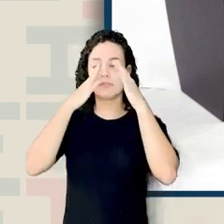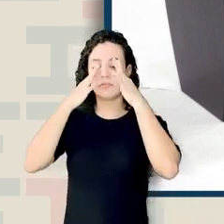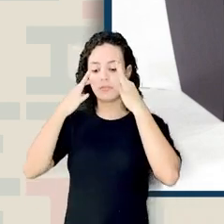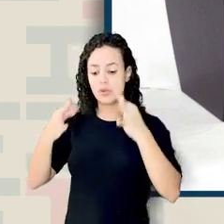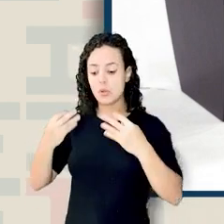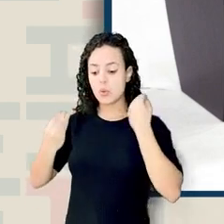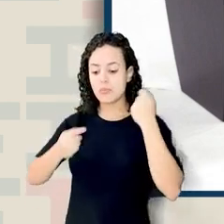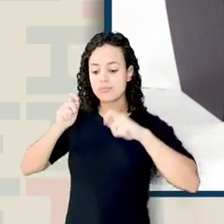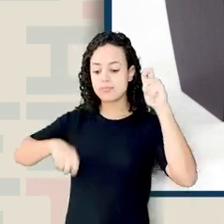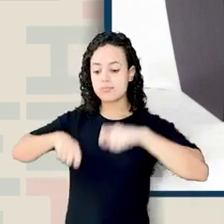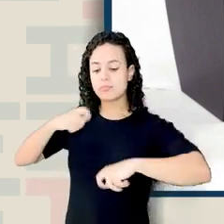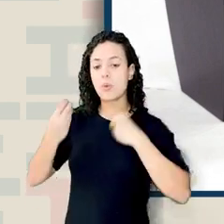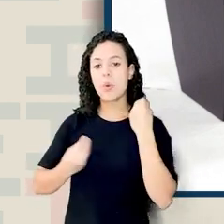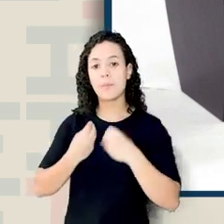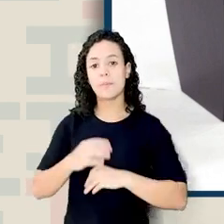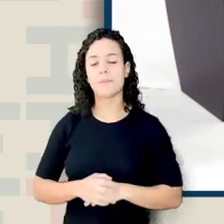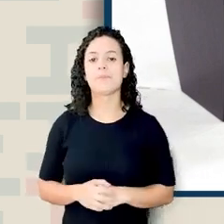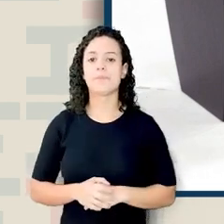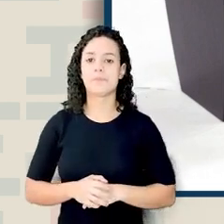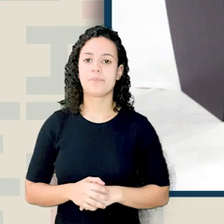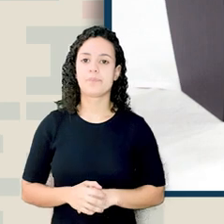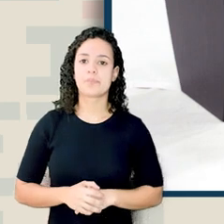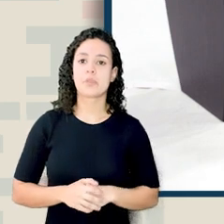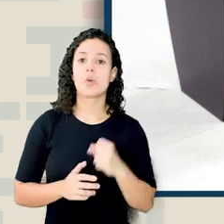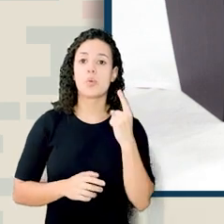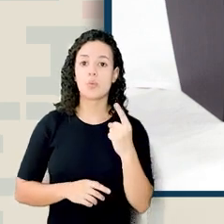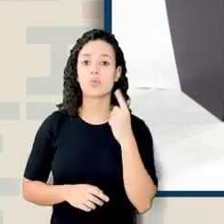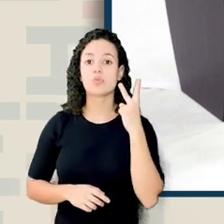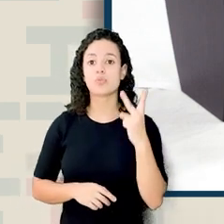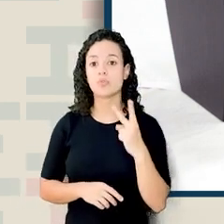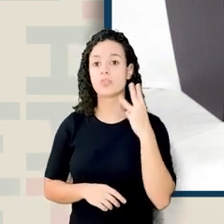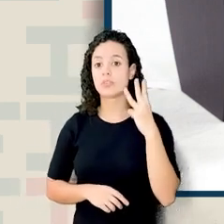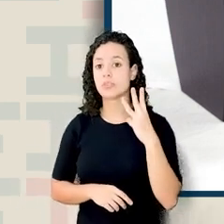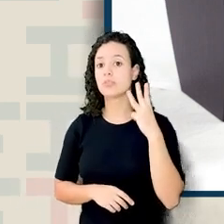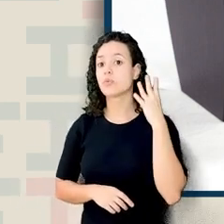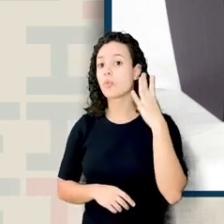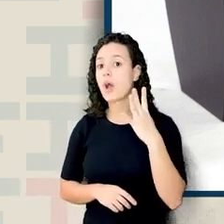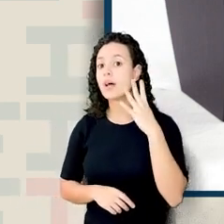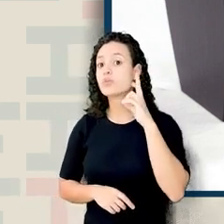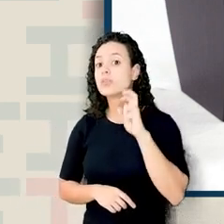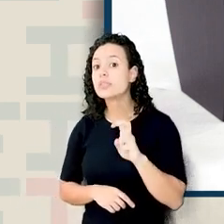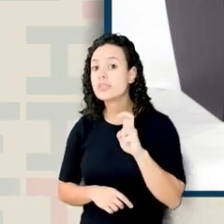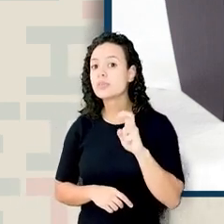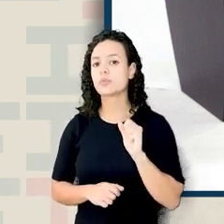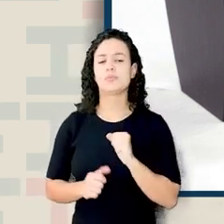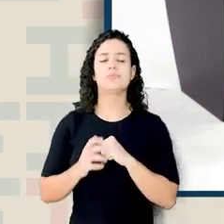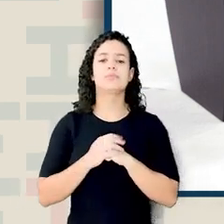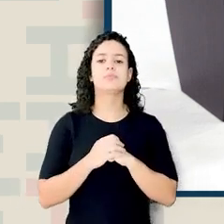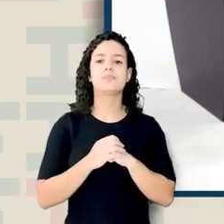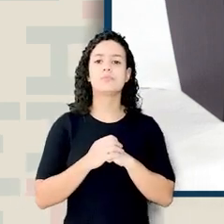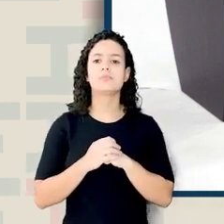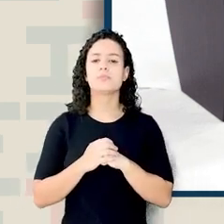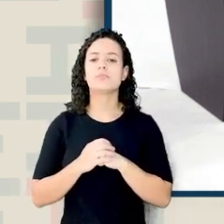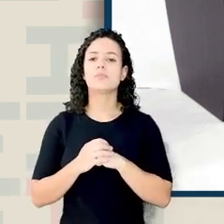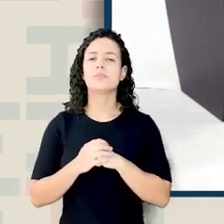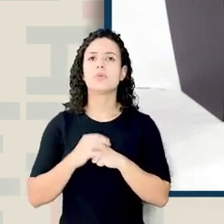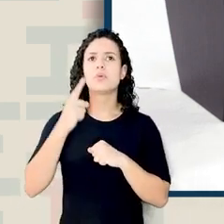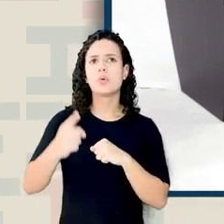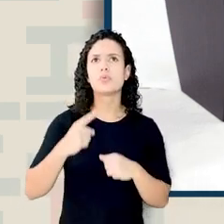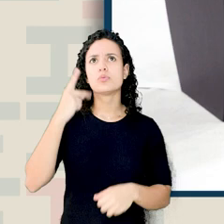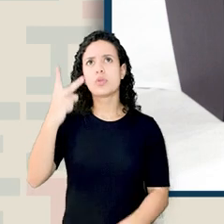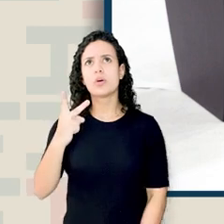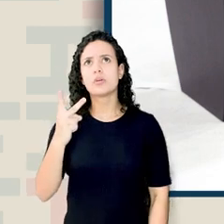nessa seguinte célula. 1, 2, 3, 4, 5. Esse